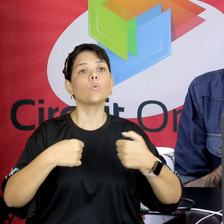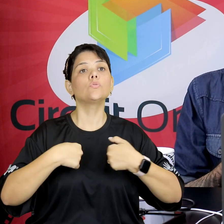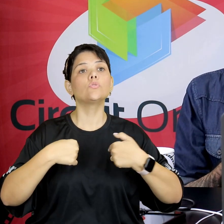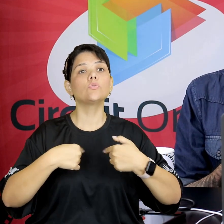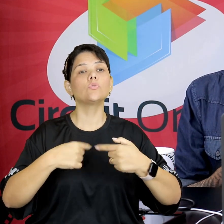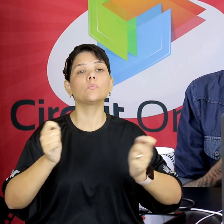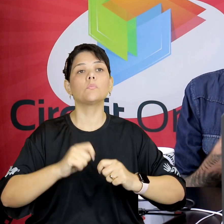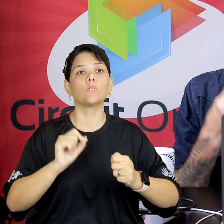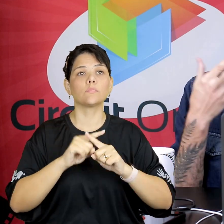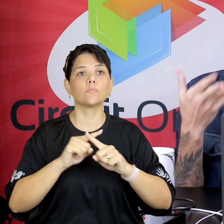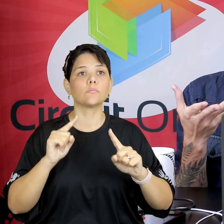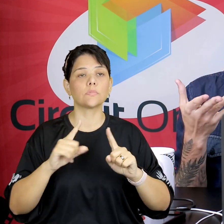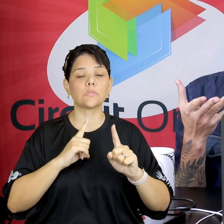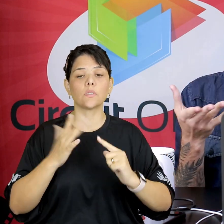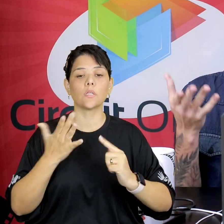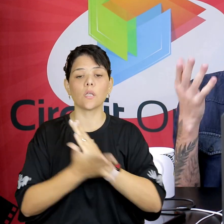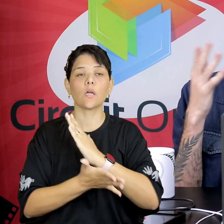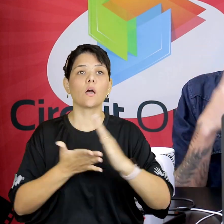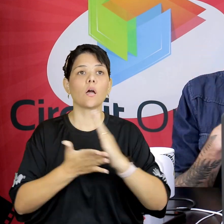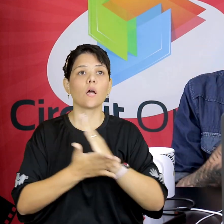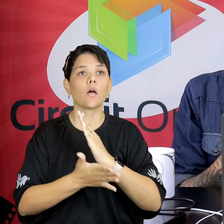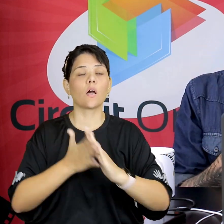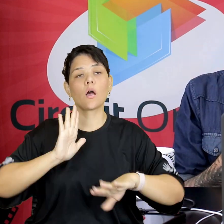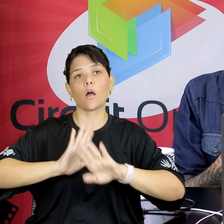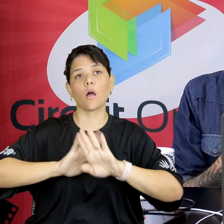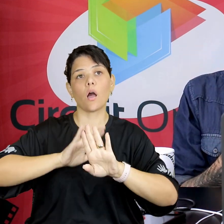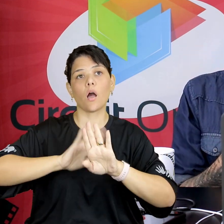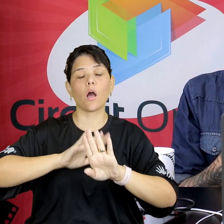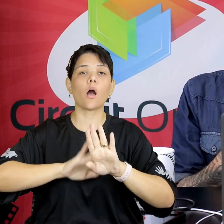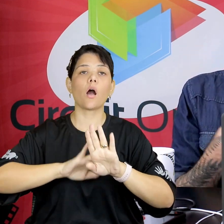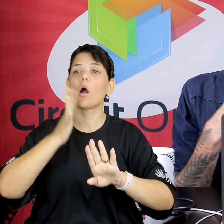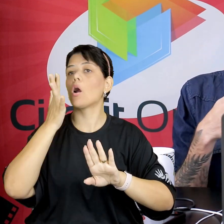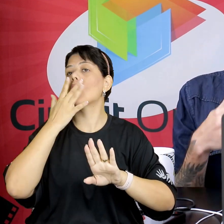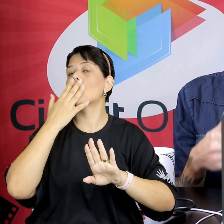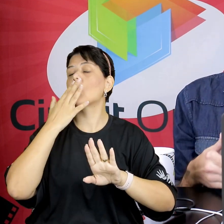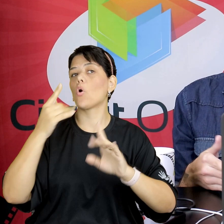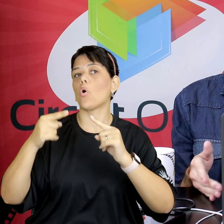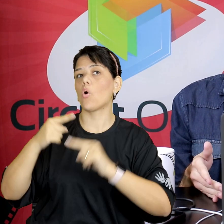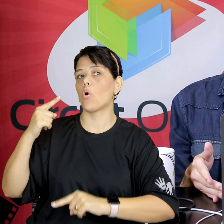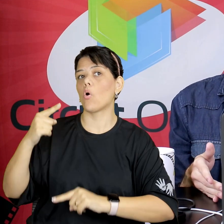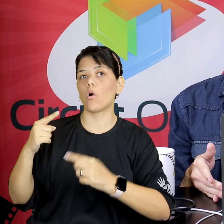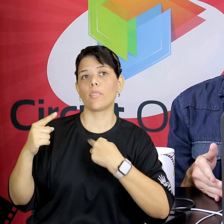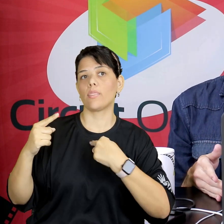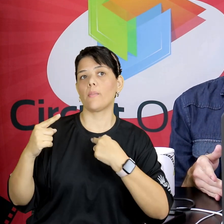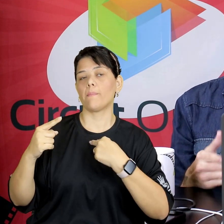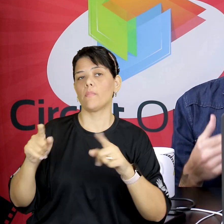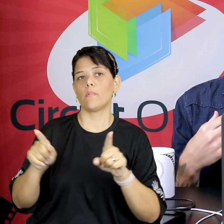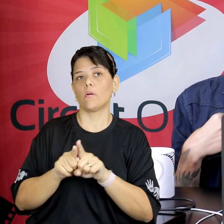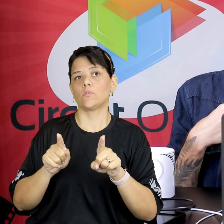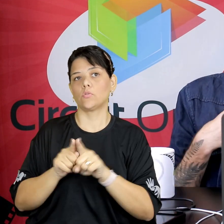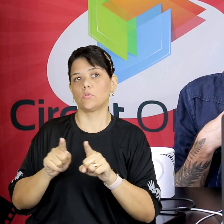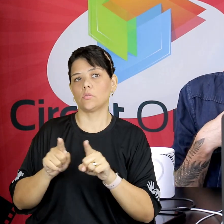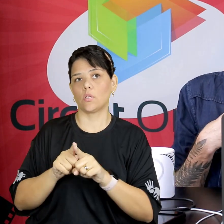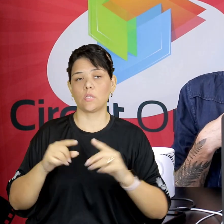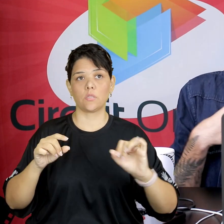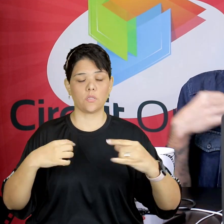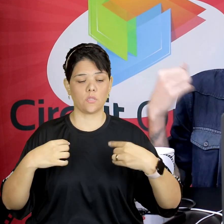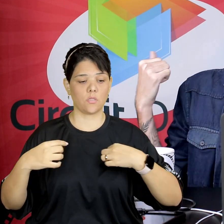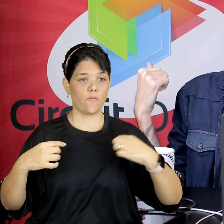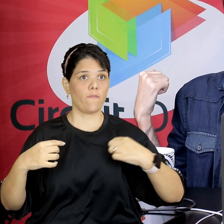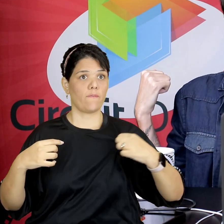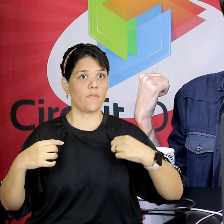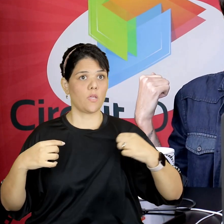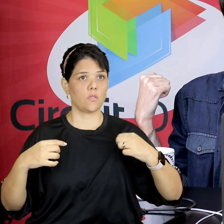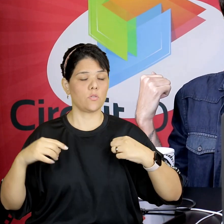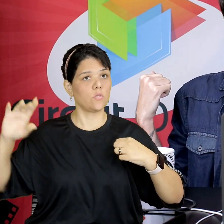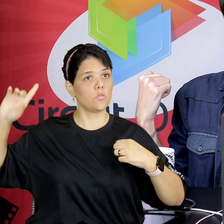fundos específicos, porque você tem que ter uma cor que não afeta o seu vídeo. Então, se ela está com roupa verde e o fundo